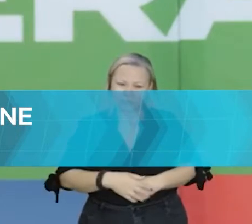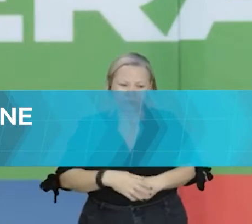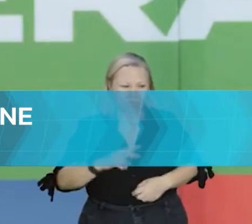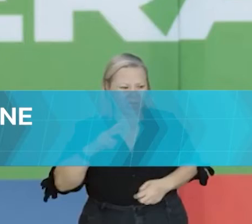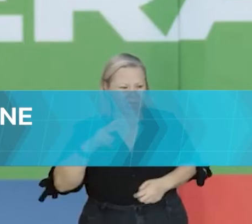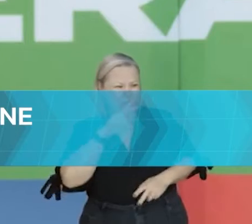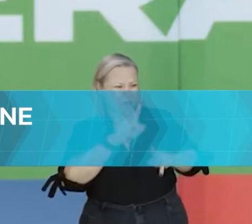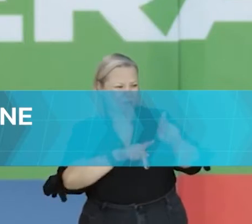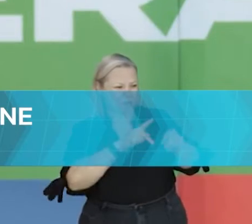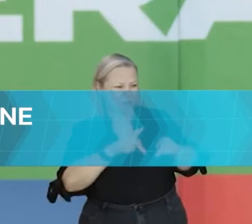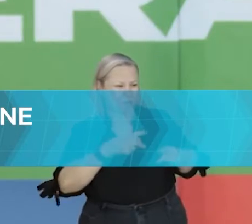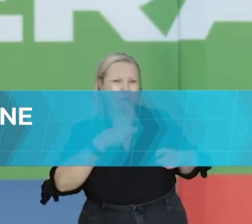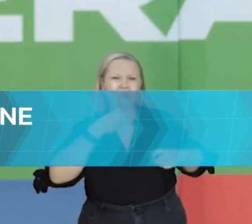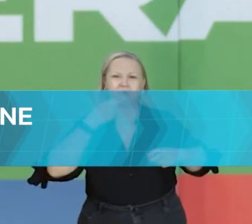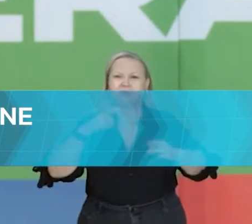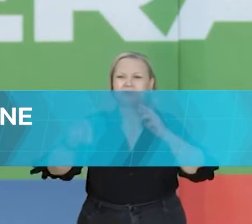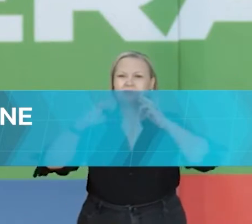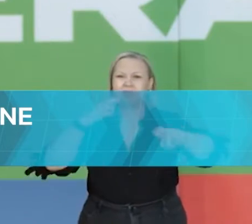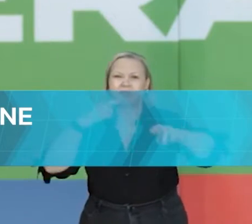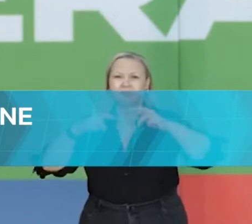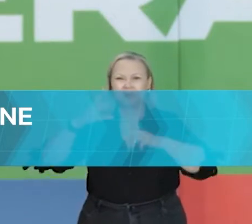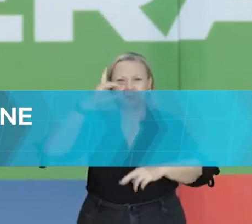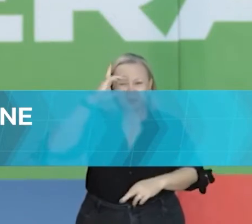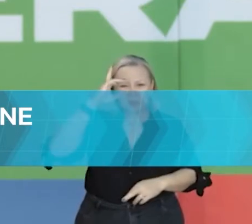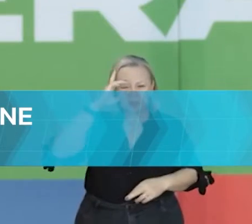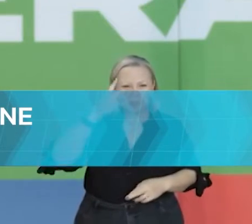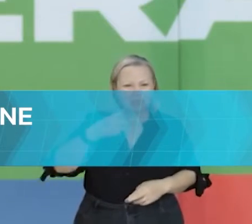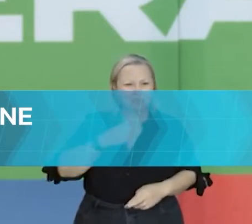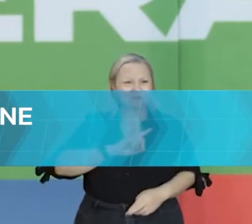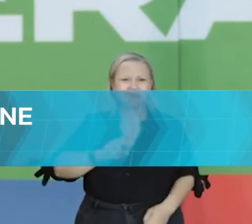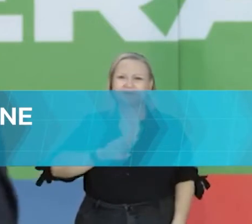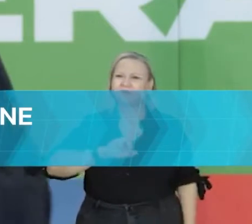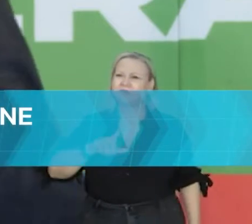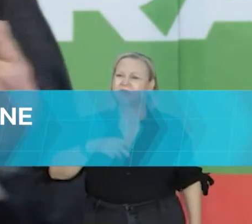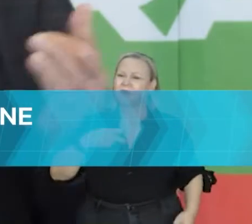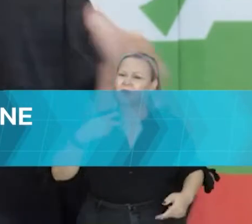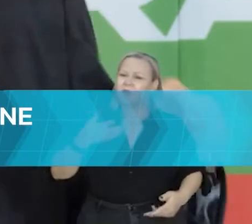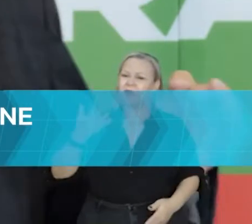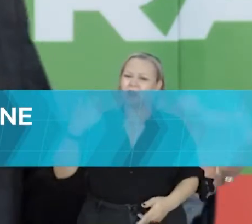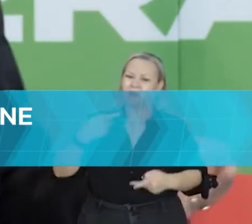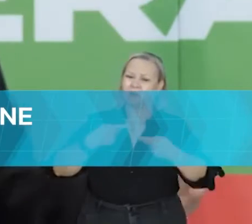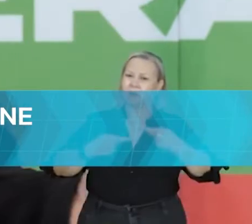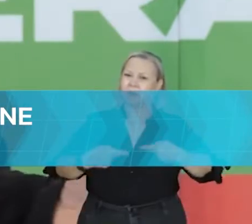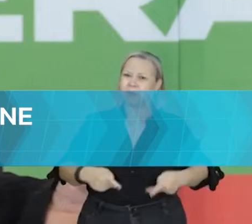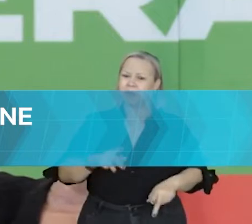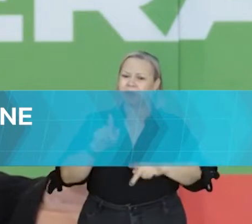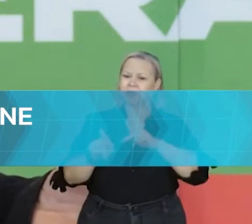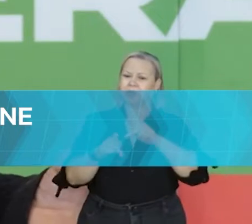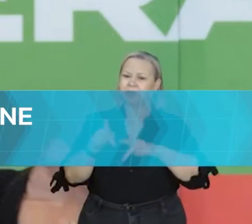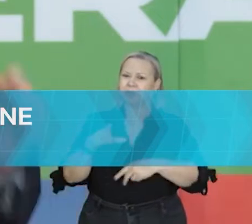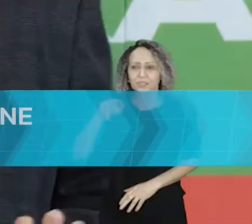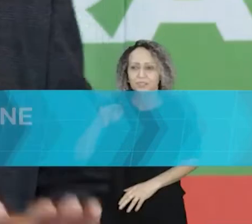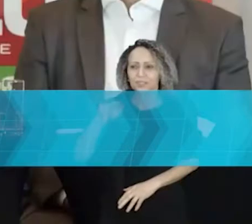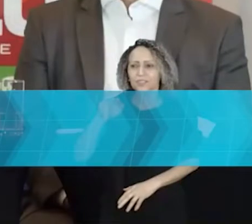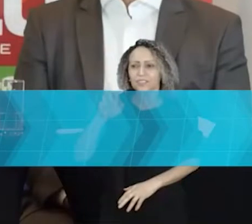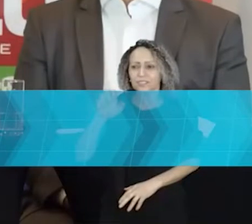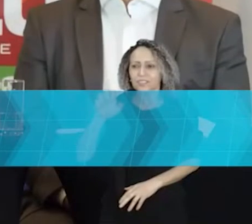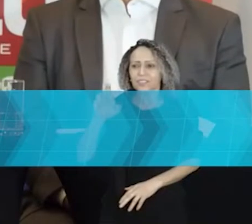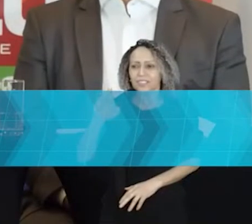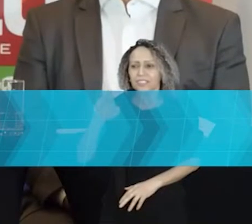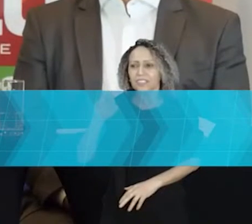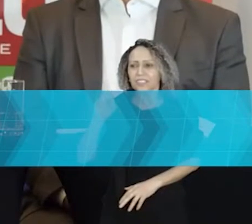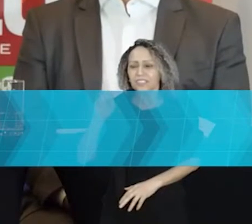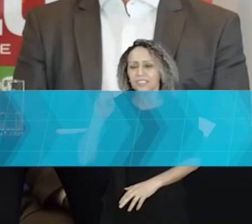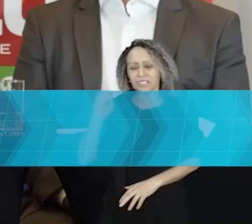Caso seja eleito o objetivo é dar condições para a população voltar a viajar e reaquecer o turismo